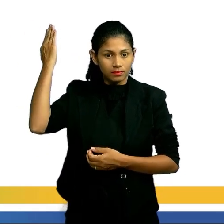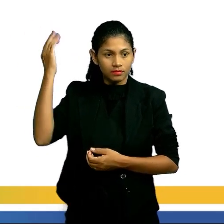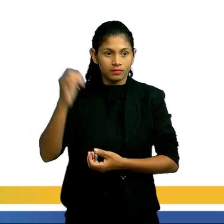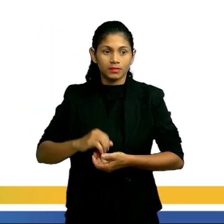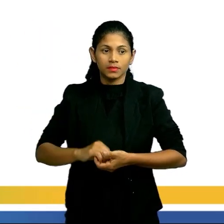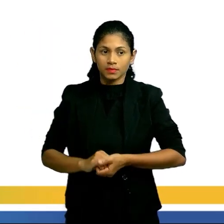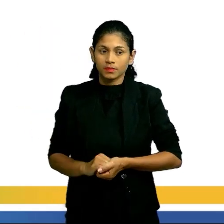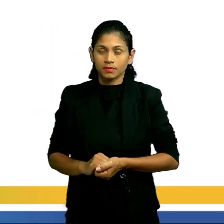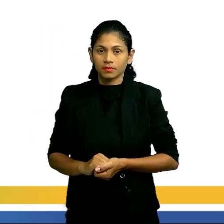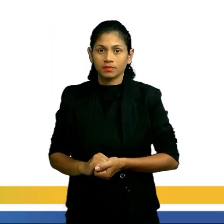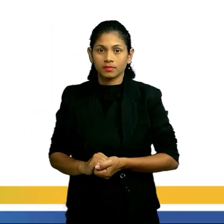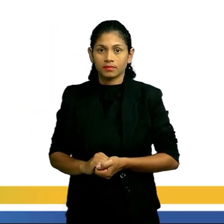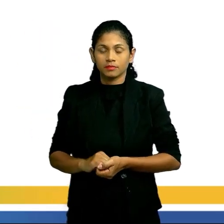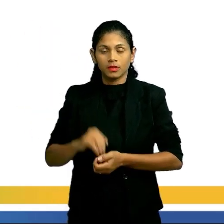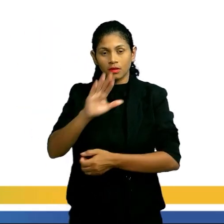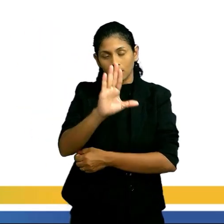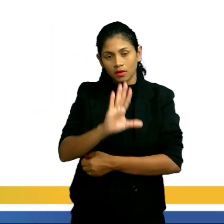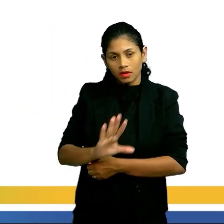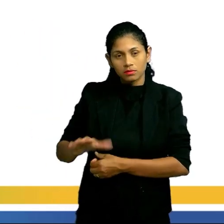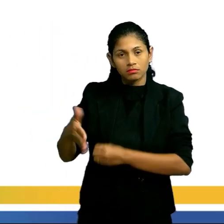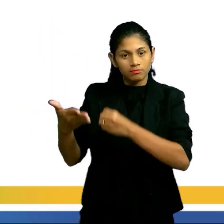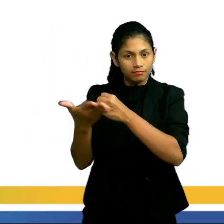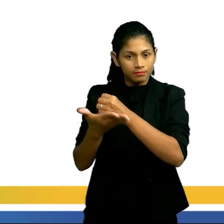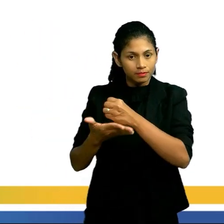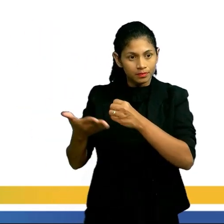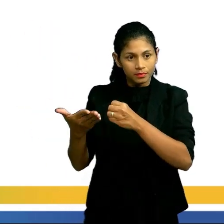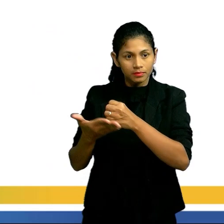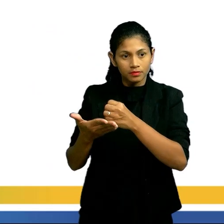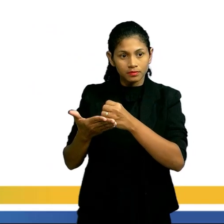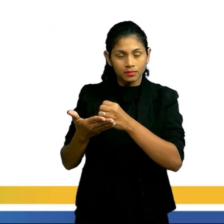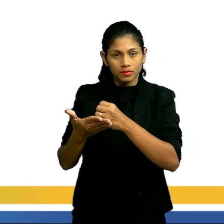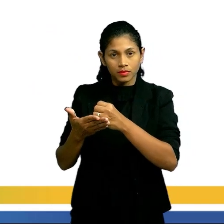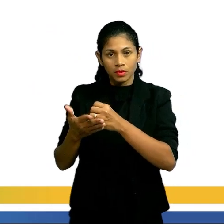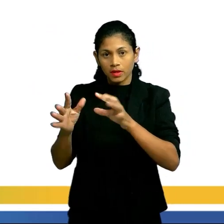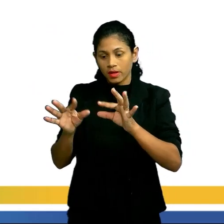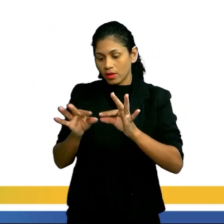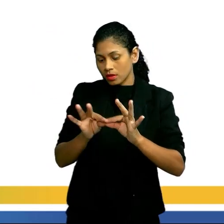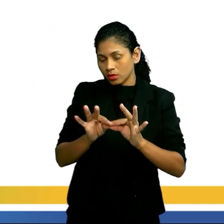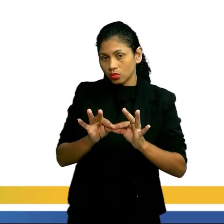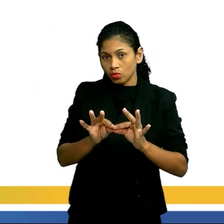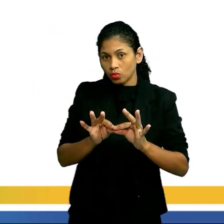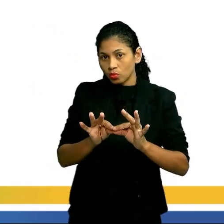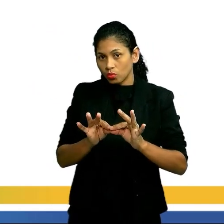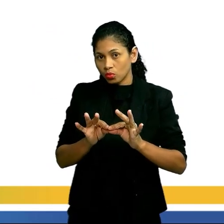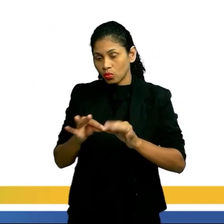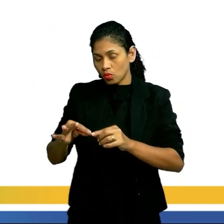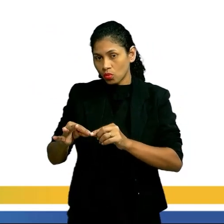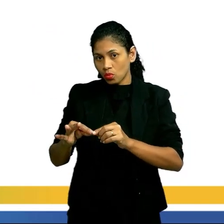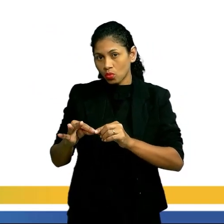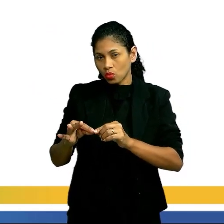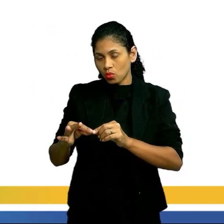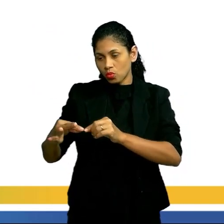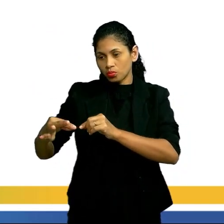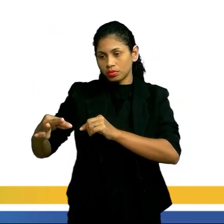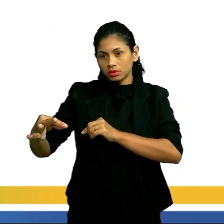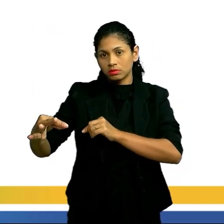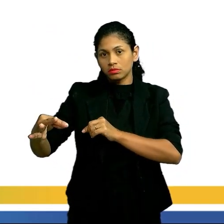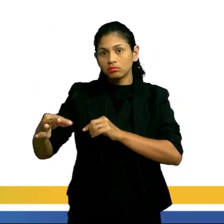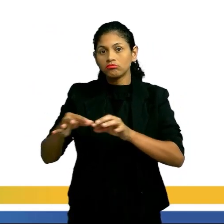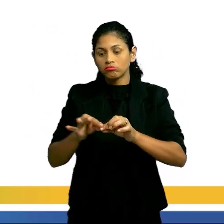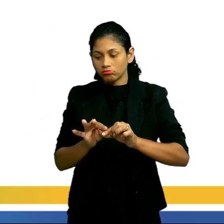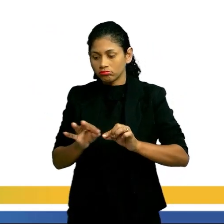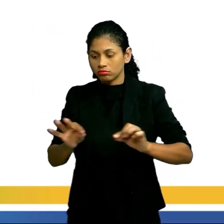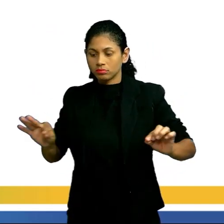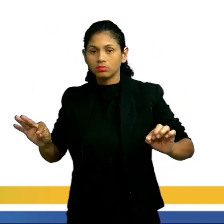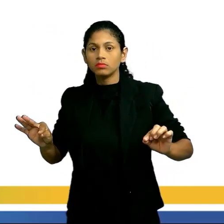da base é igual a comprimento vezes a largura, e a área da base vai ser,